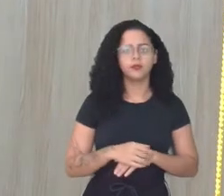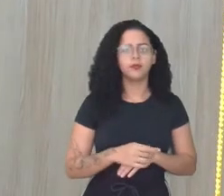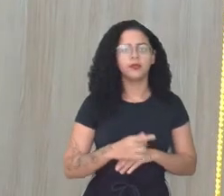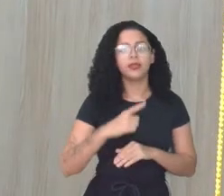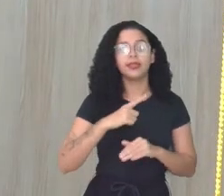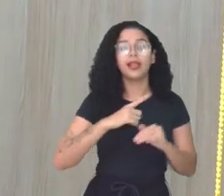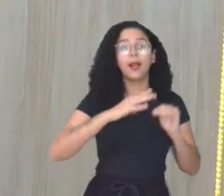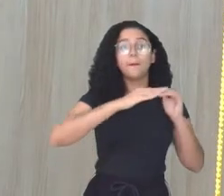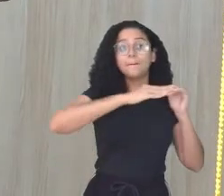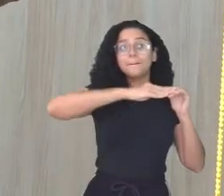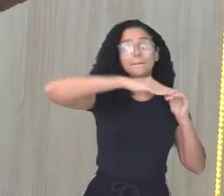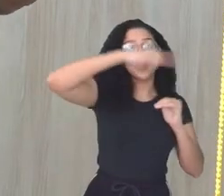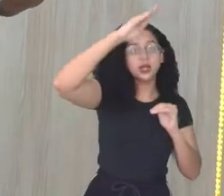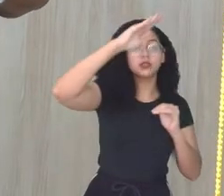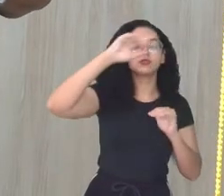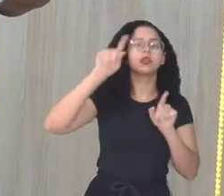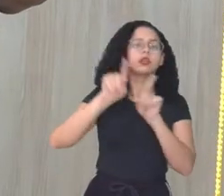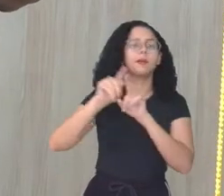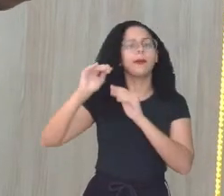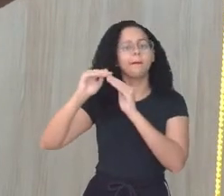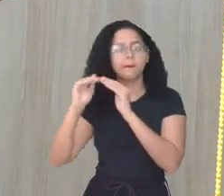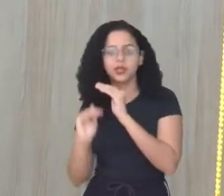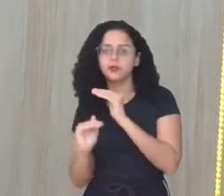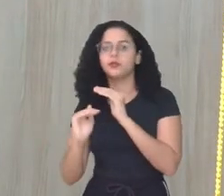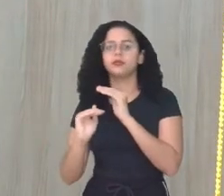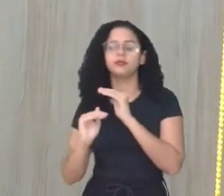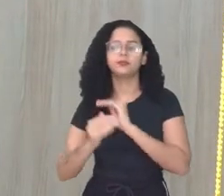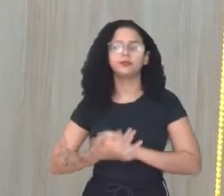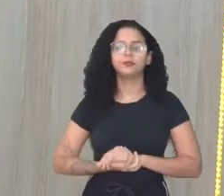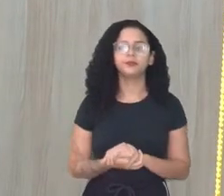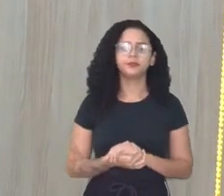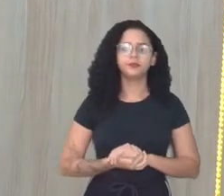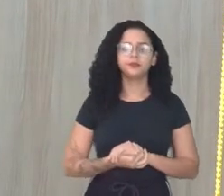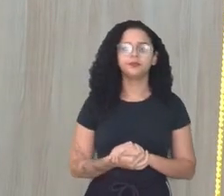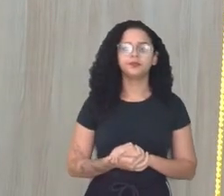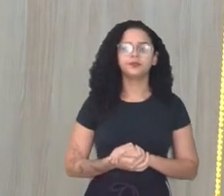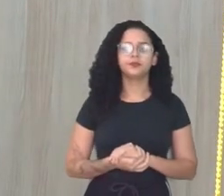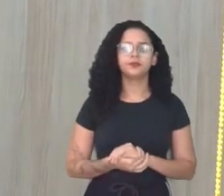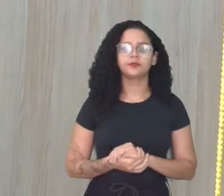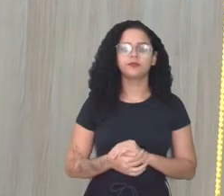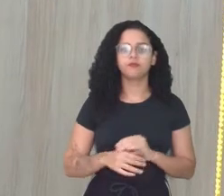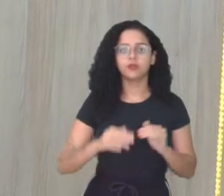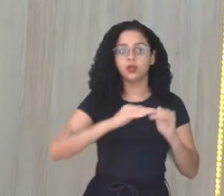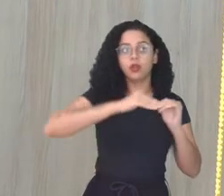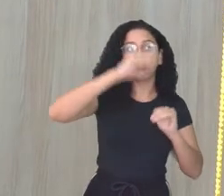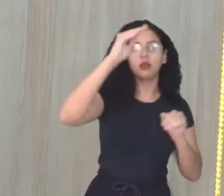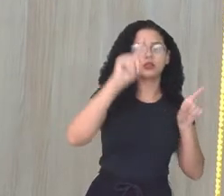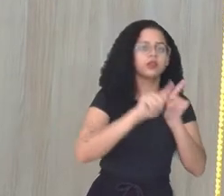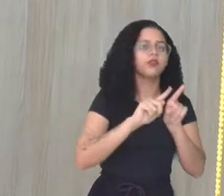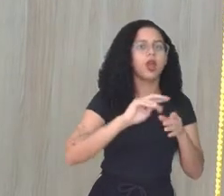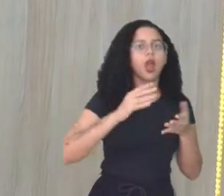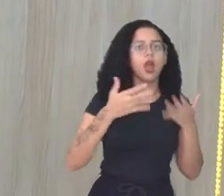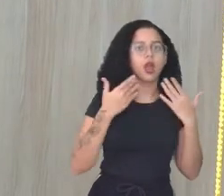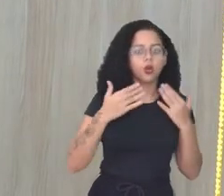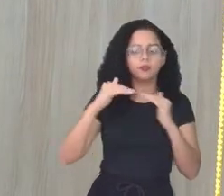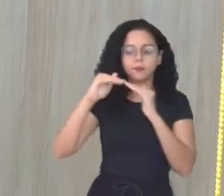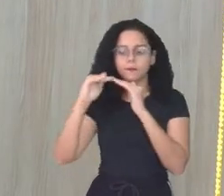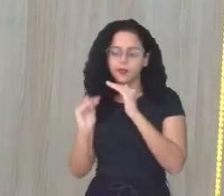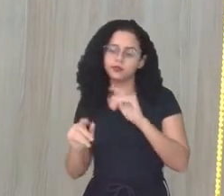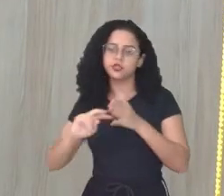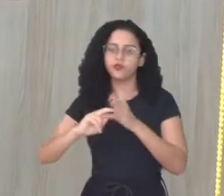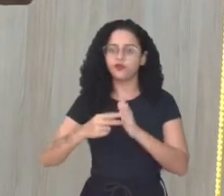temperatura mais alta e a temperatura mínima, né? A mais fria. Certo? Então, ou seja,